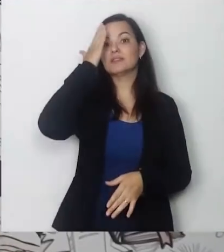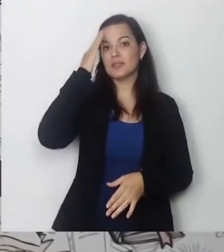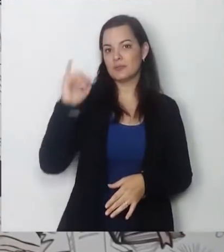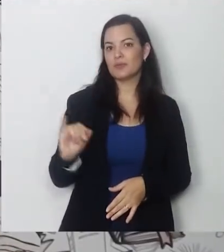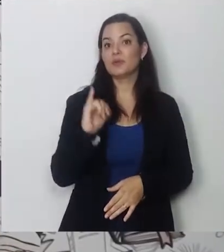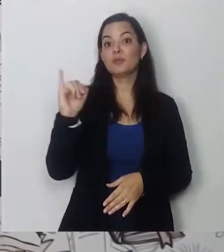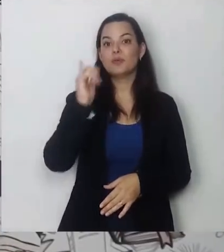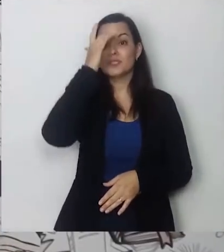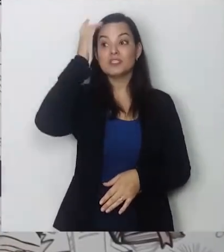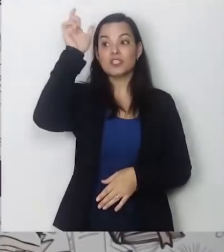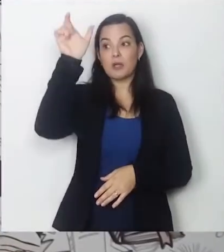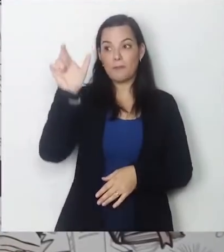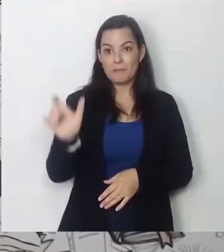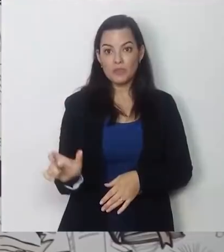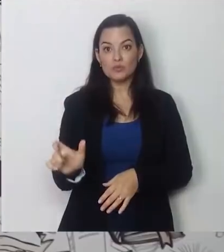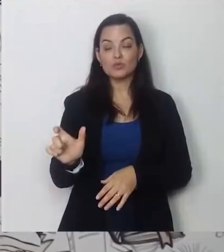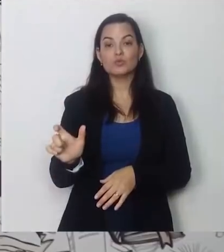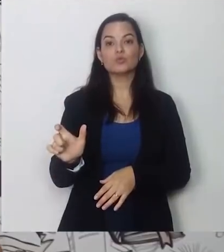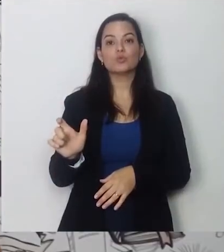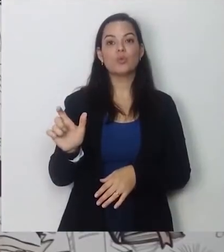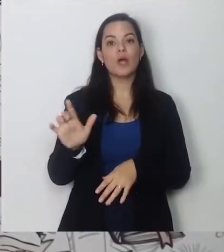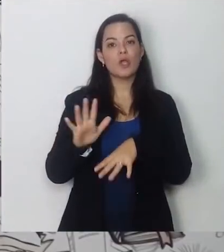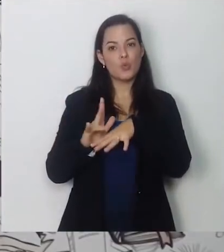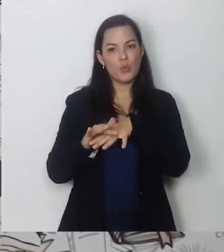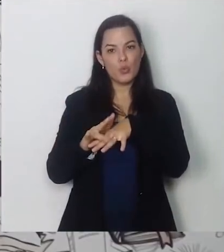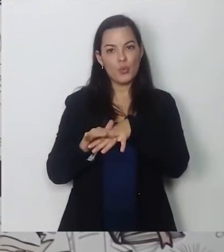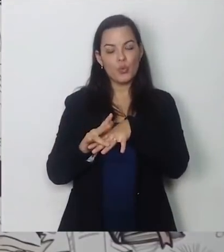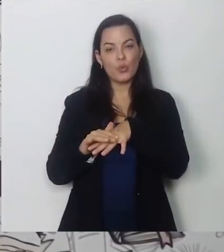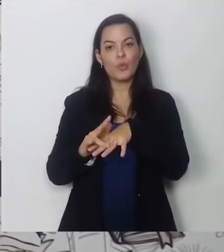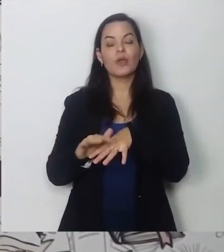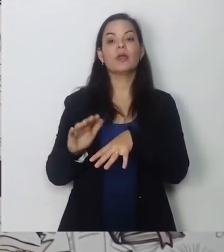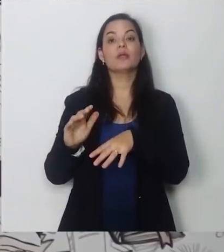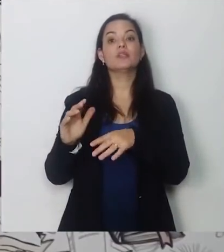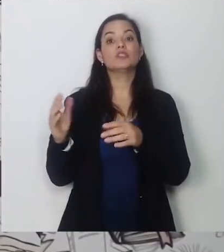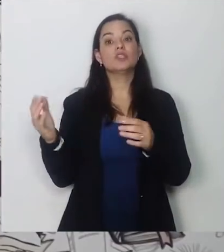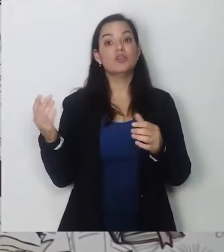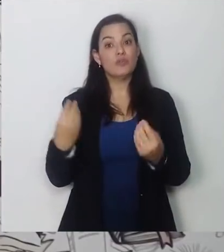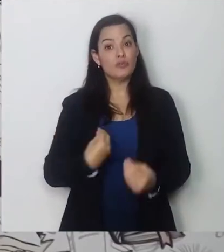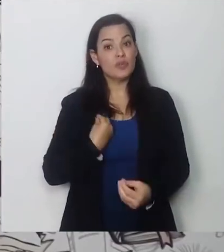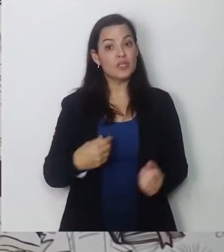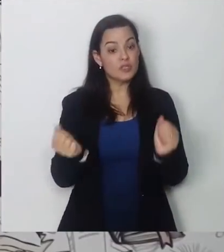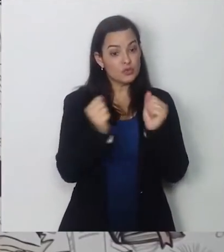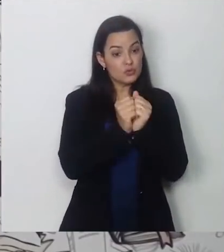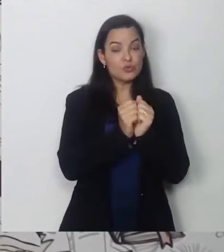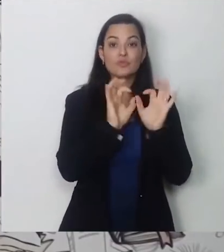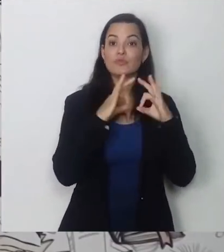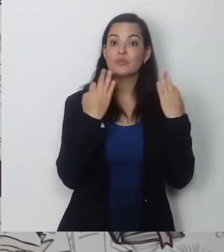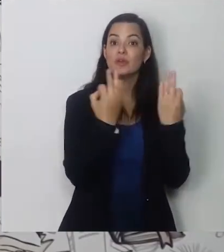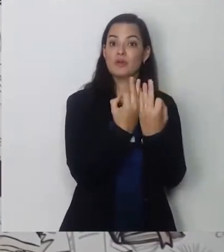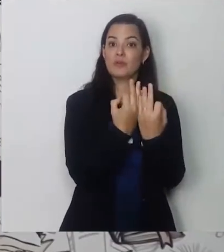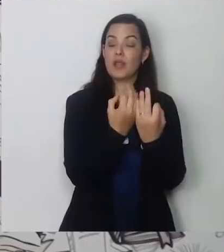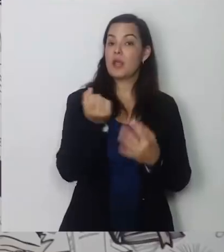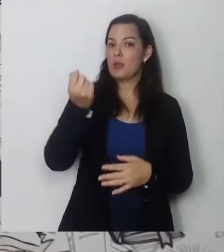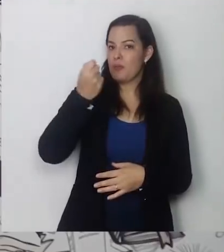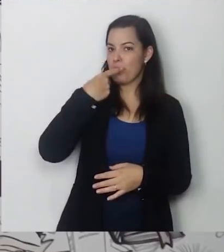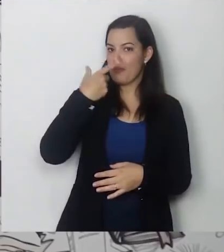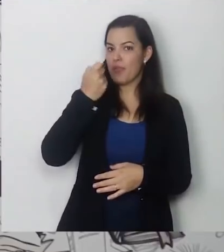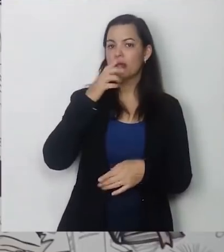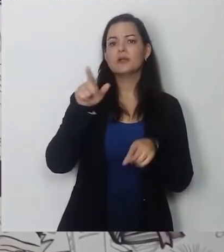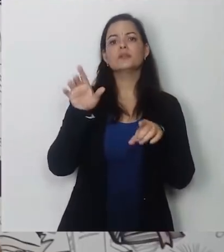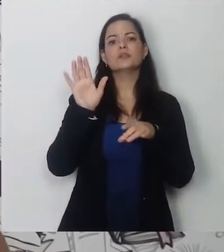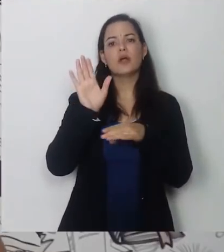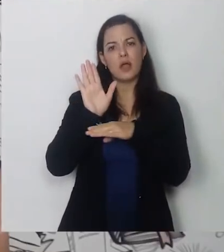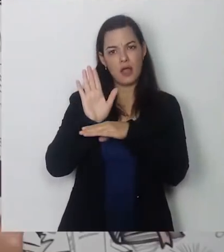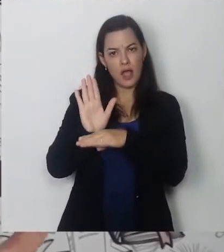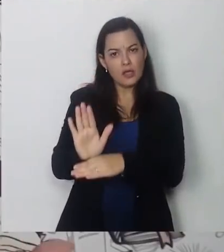do paciente com a família. As medicações também melhoraram a qualidade desse